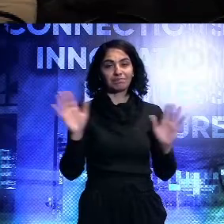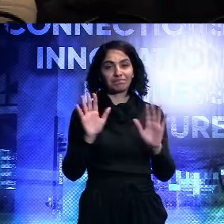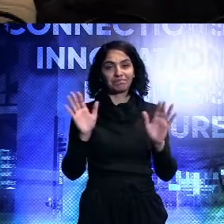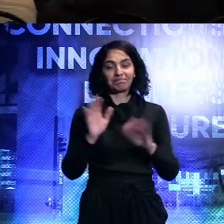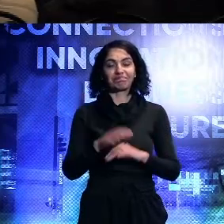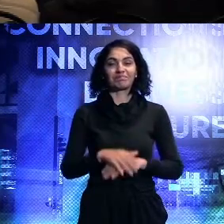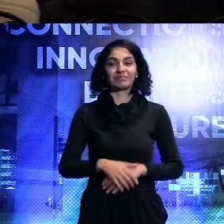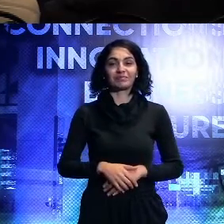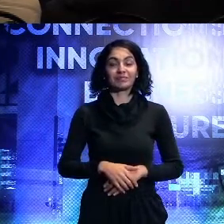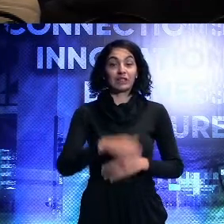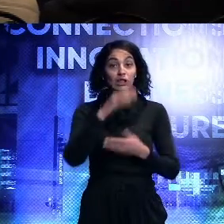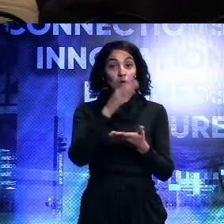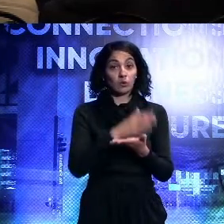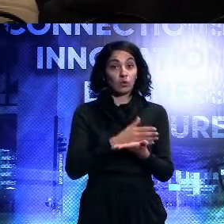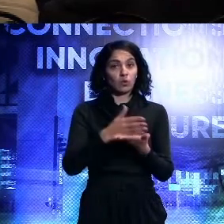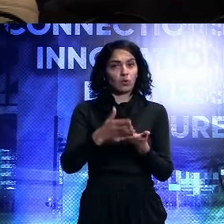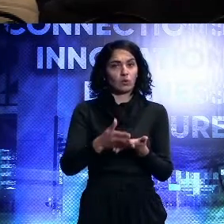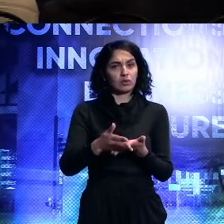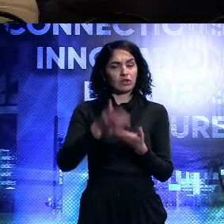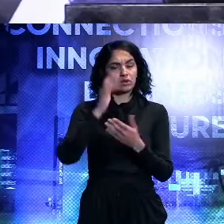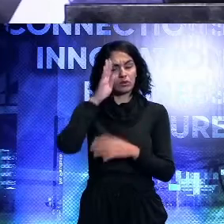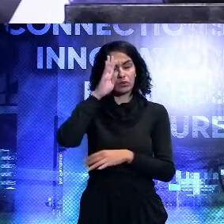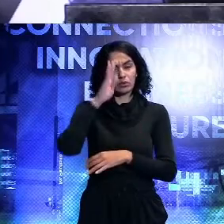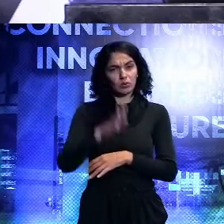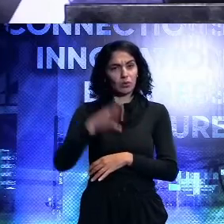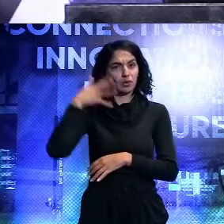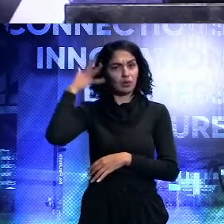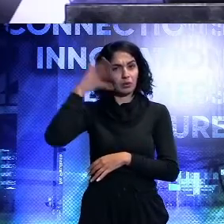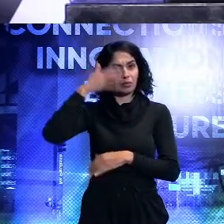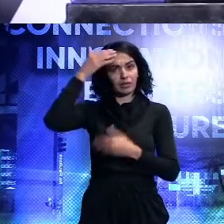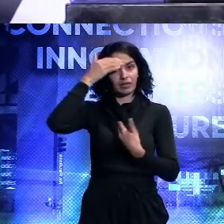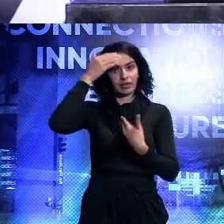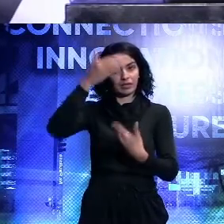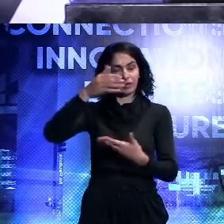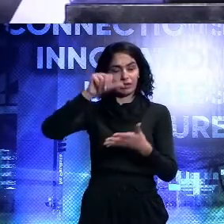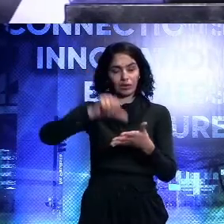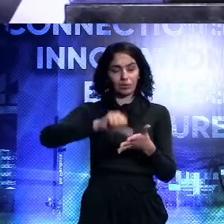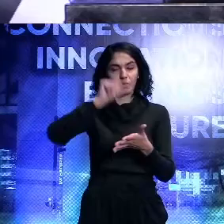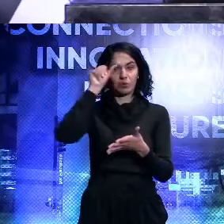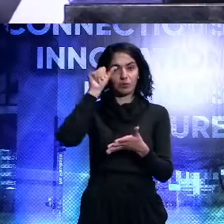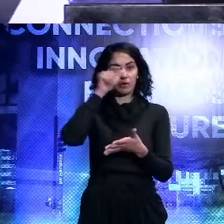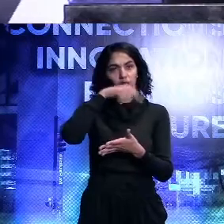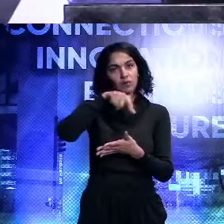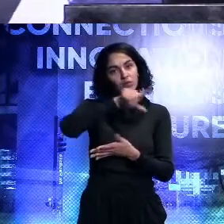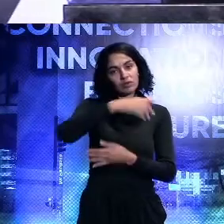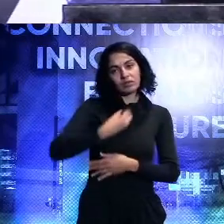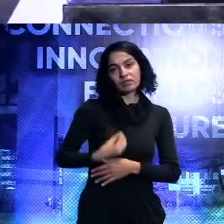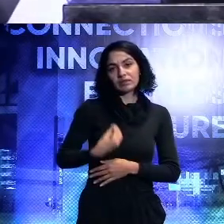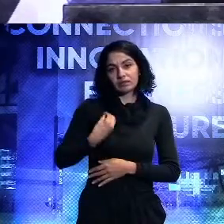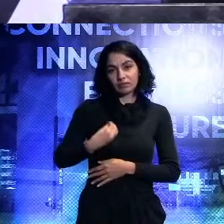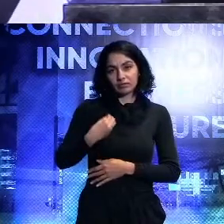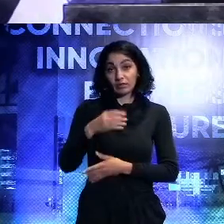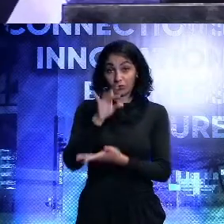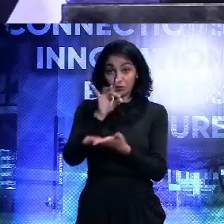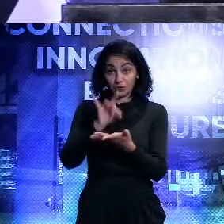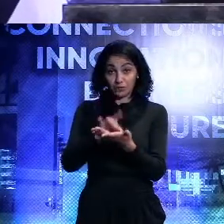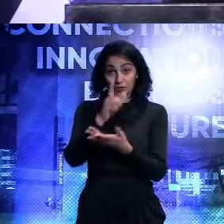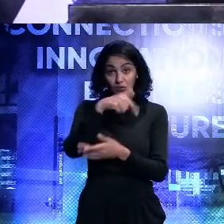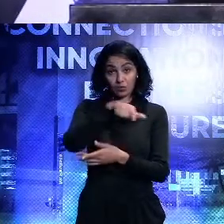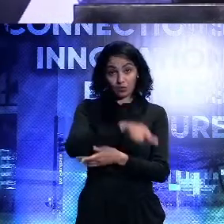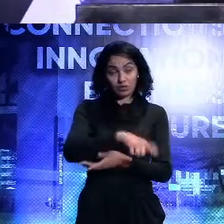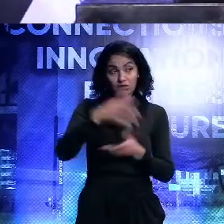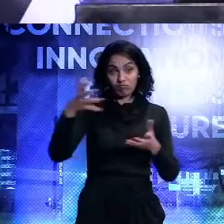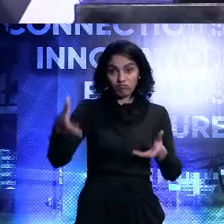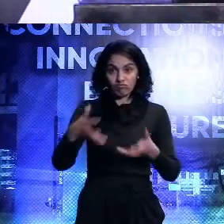eu tenho começado todas as minhas palestras aqui agradecendo, né? Primeiro, vocês estarem aqui, de fato, vocês movem o evento,